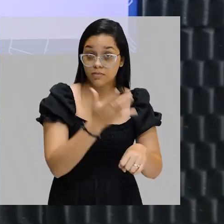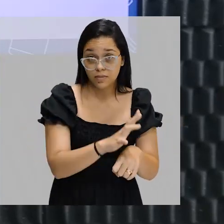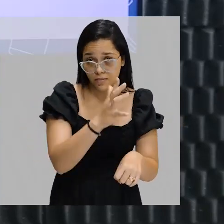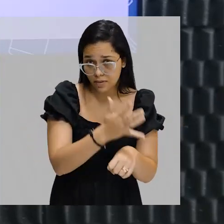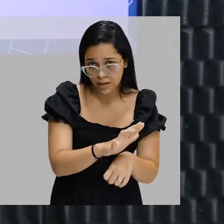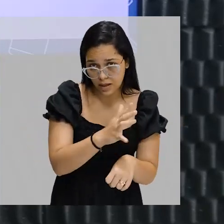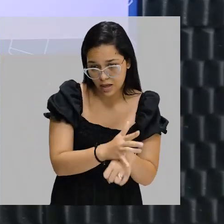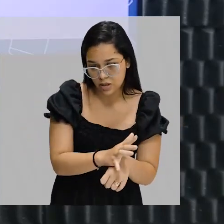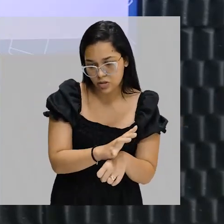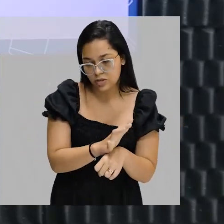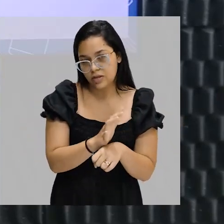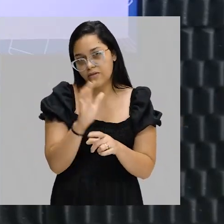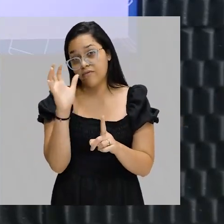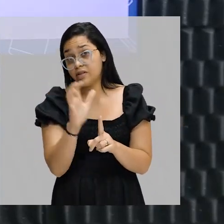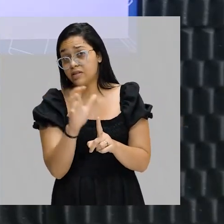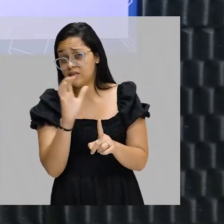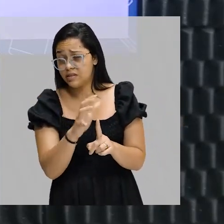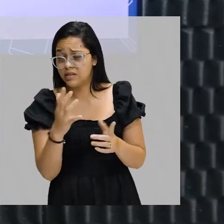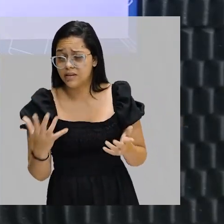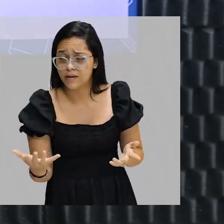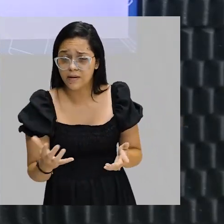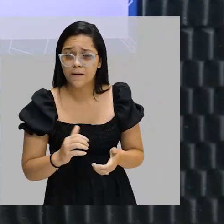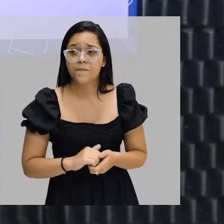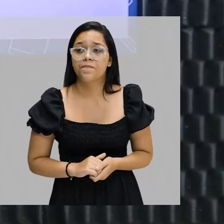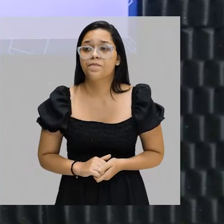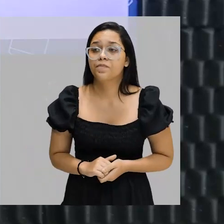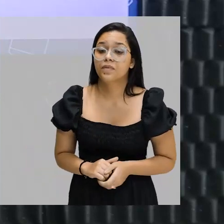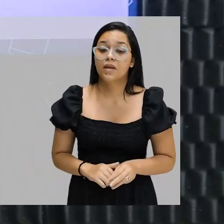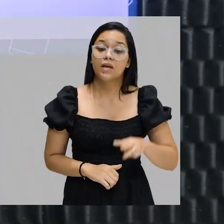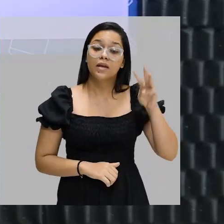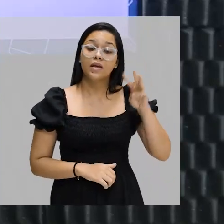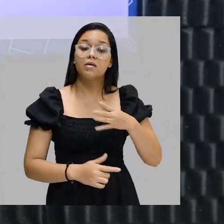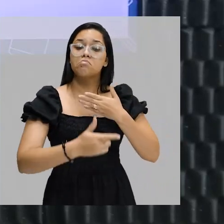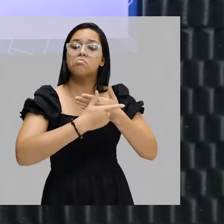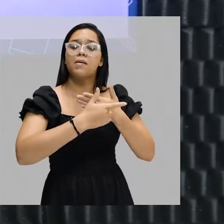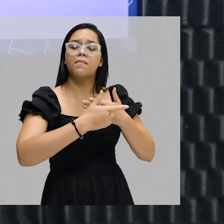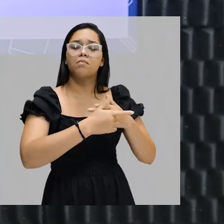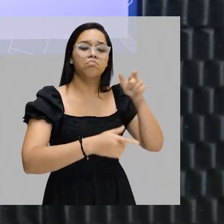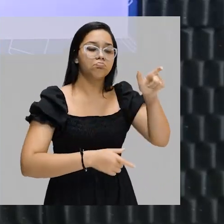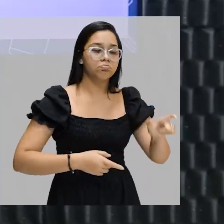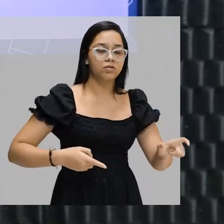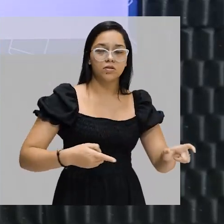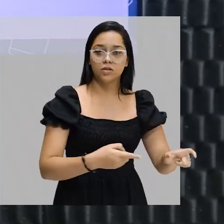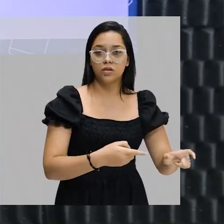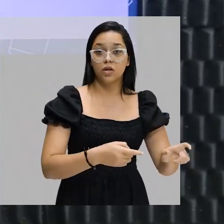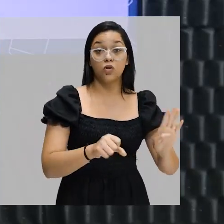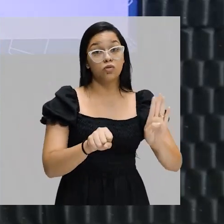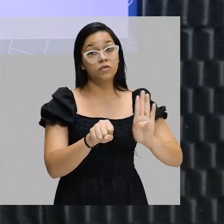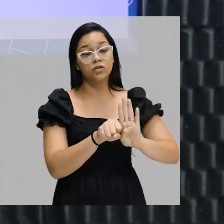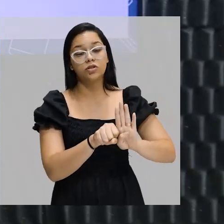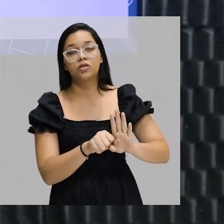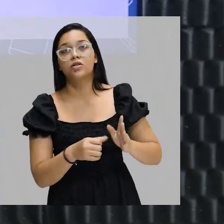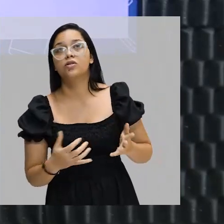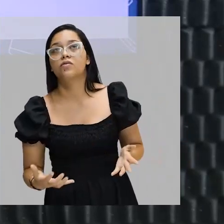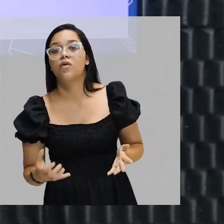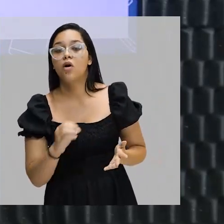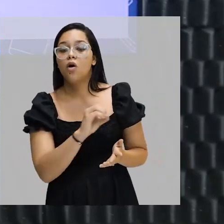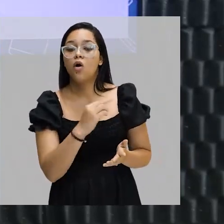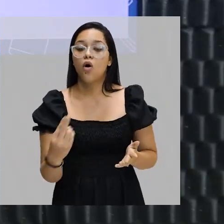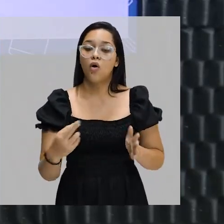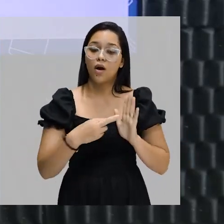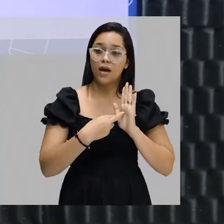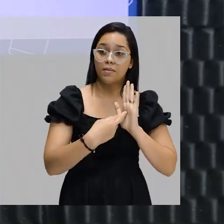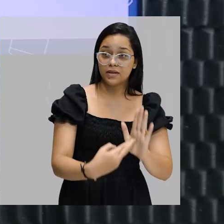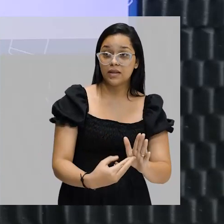ou sofre né no caso do sujeito paciente Quem faz o papel do sujeito o substantivo ou quem